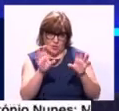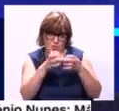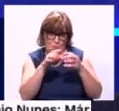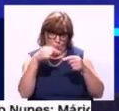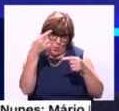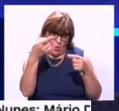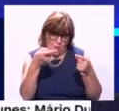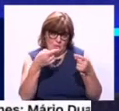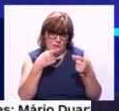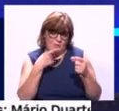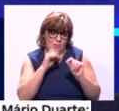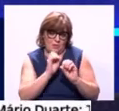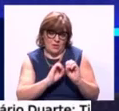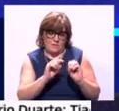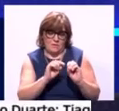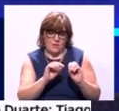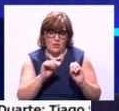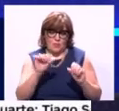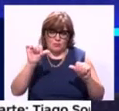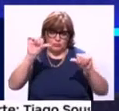clube, prejudicaram